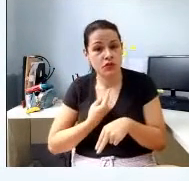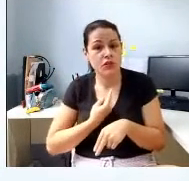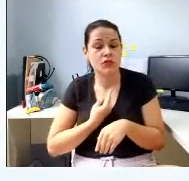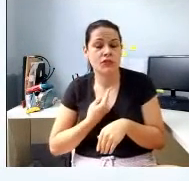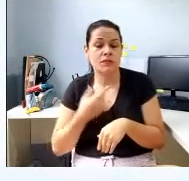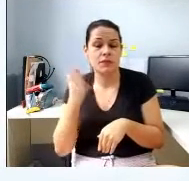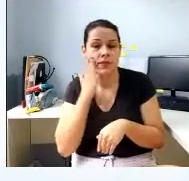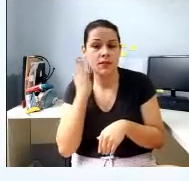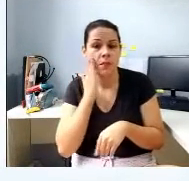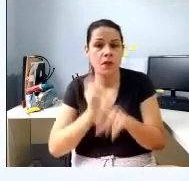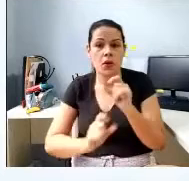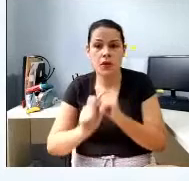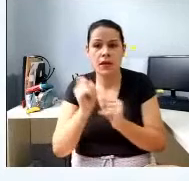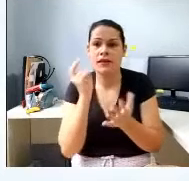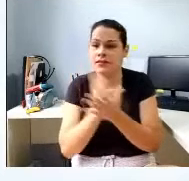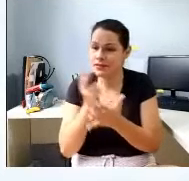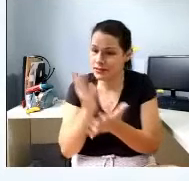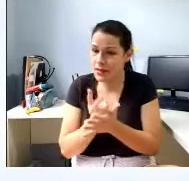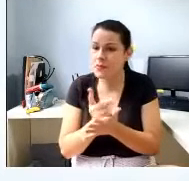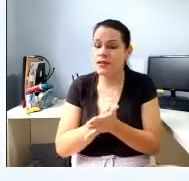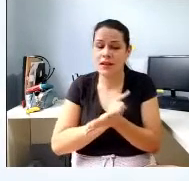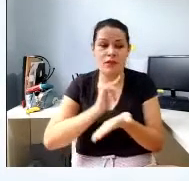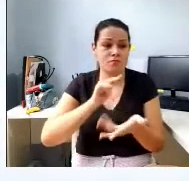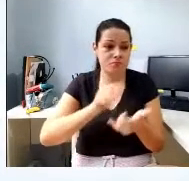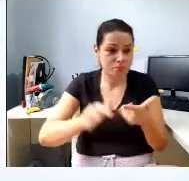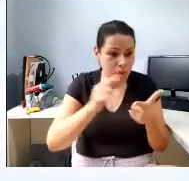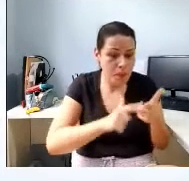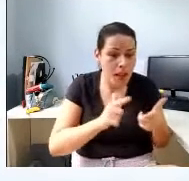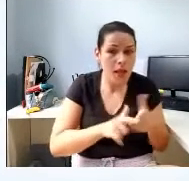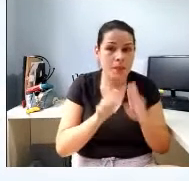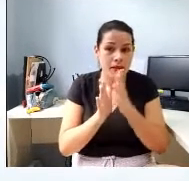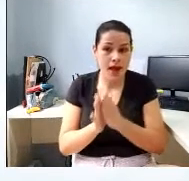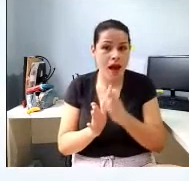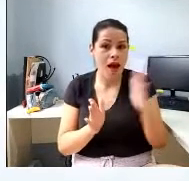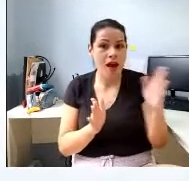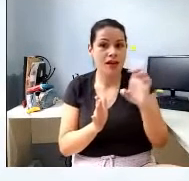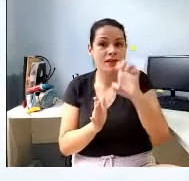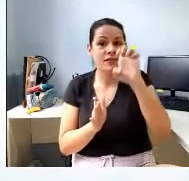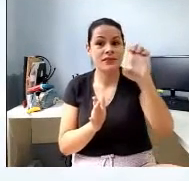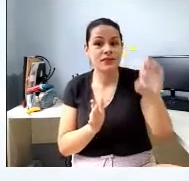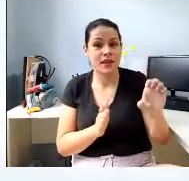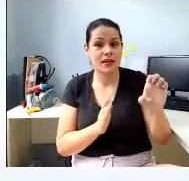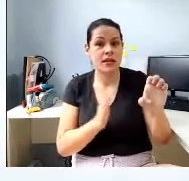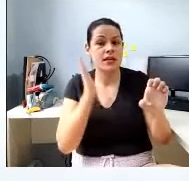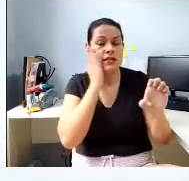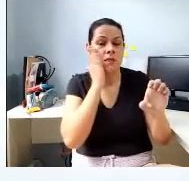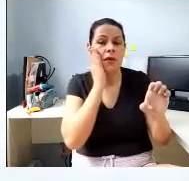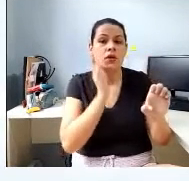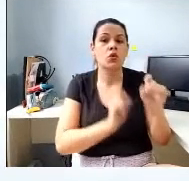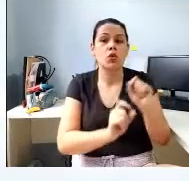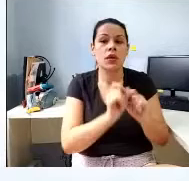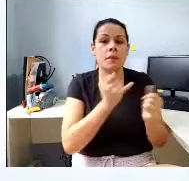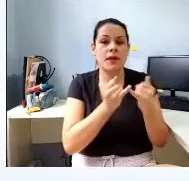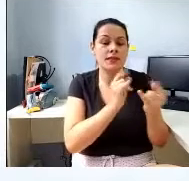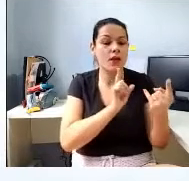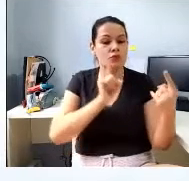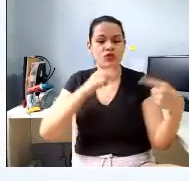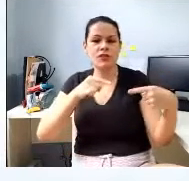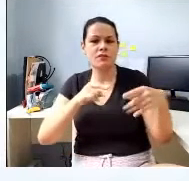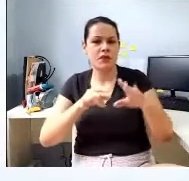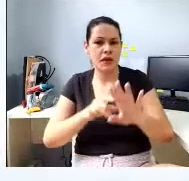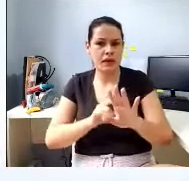um desarranjo na esquerda, com o PSOL sendo o poder desafiante, quero dizer